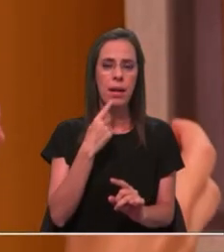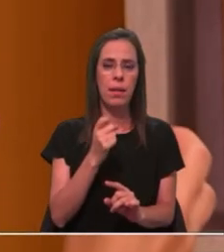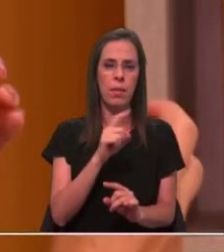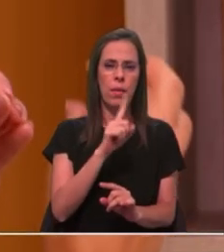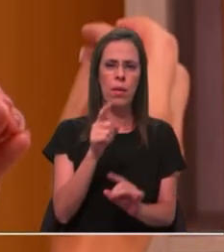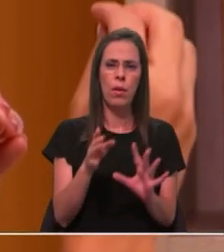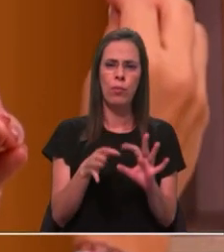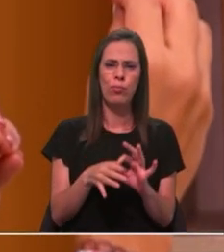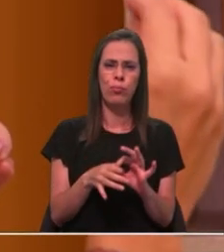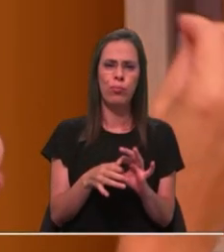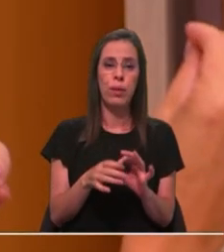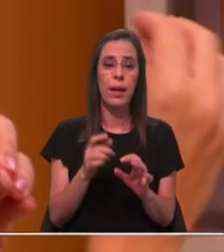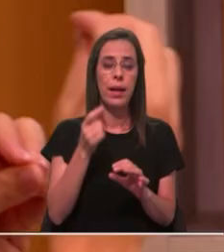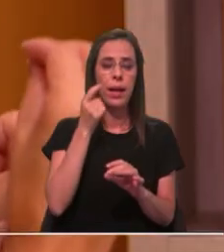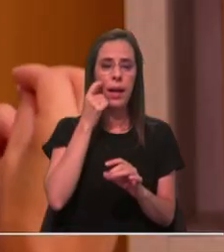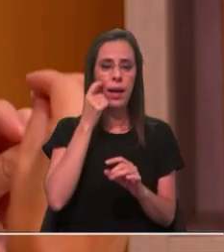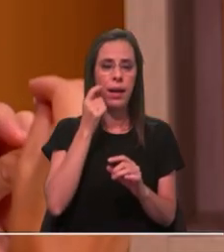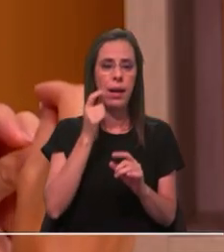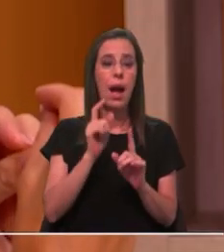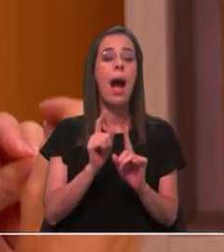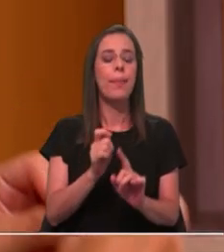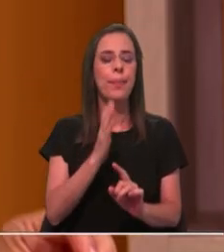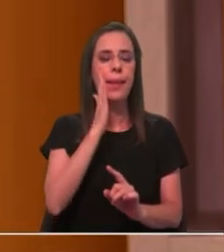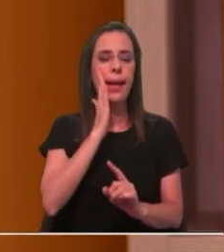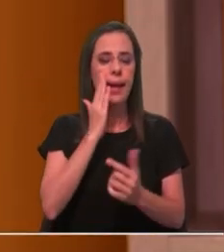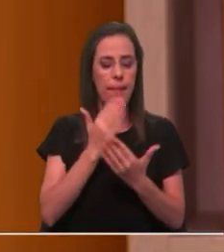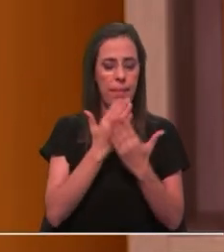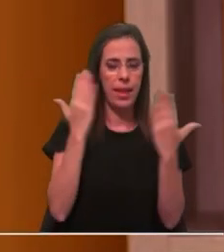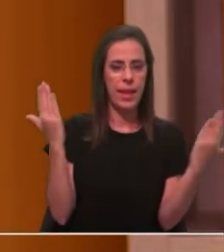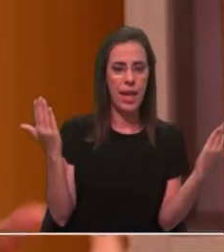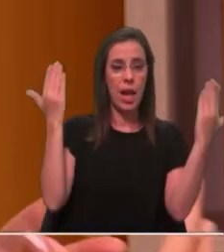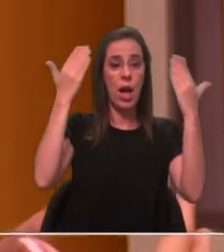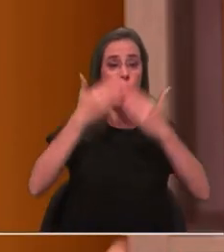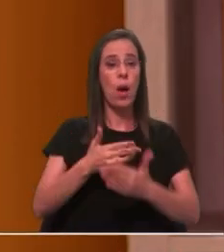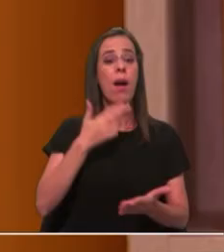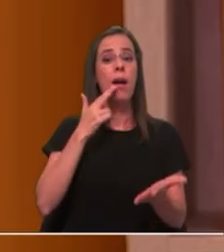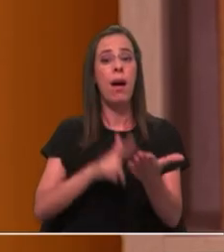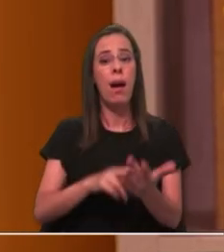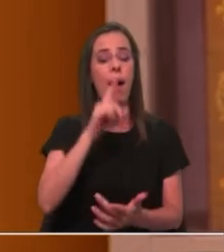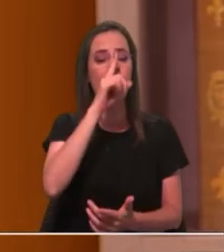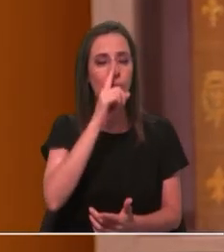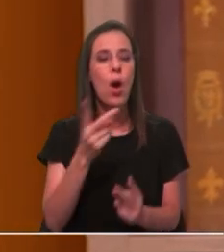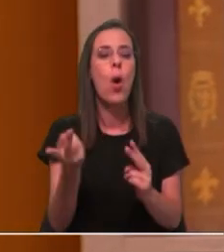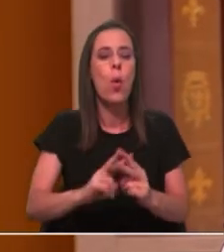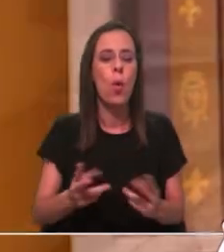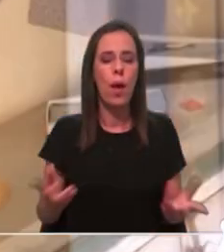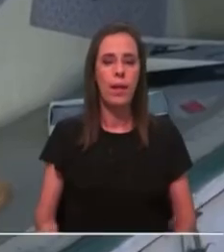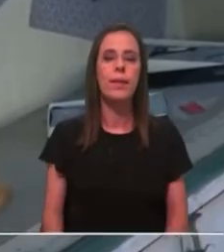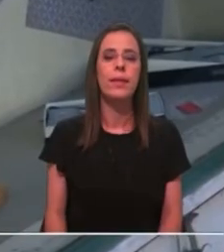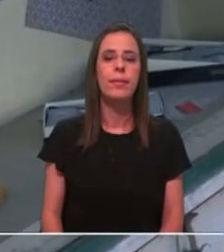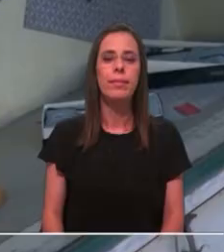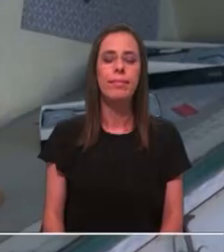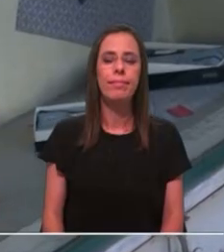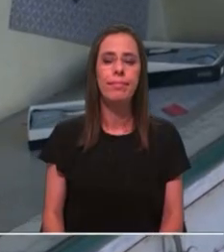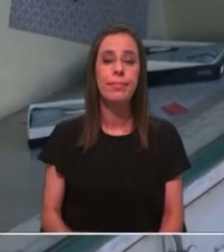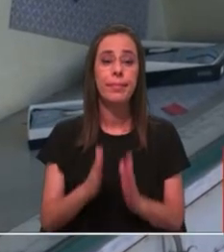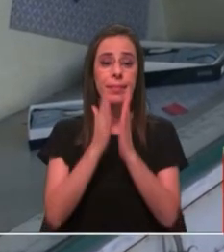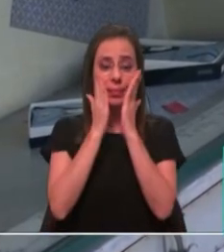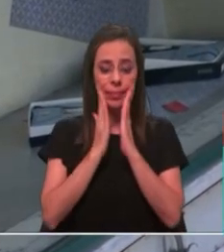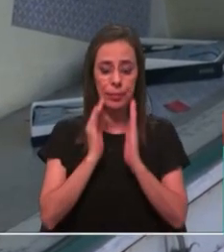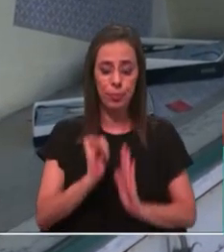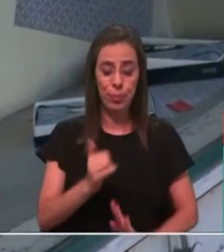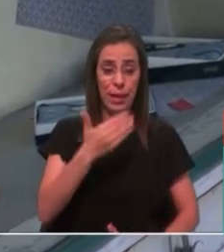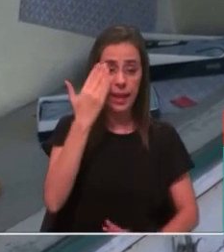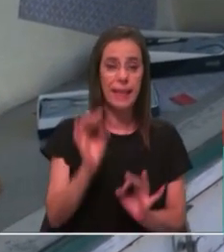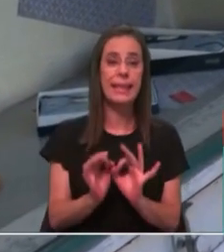com... O creme de dia e o creme de noite, será que é mito ou verdade? Funciona mesmo? O creme de dia